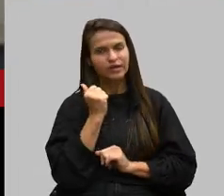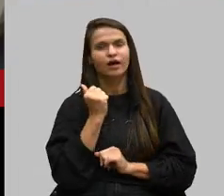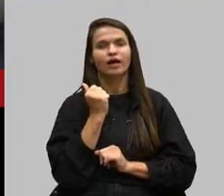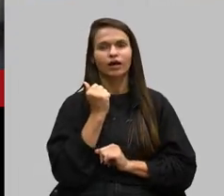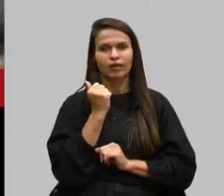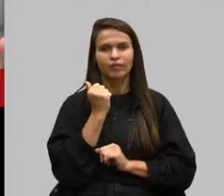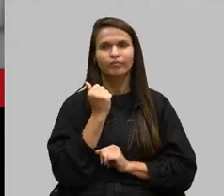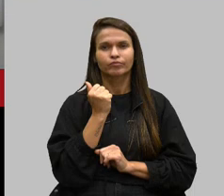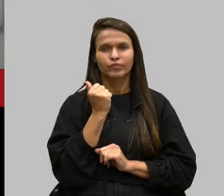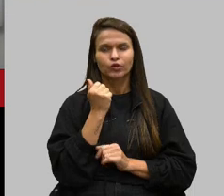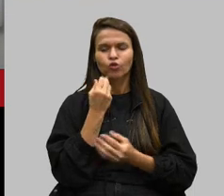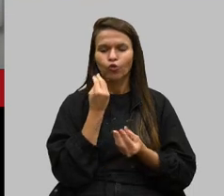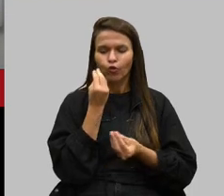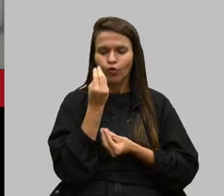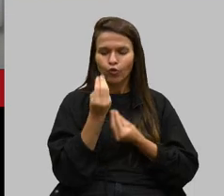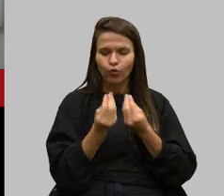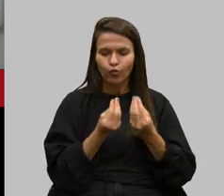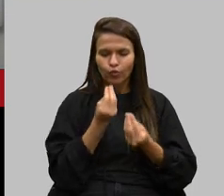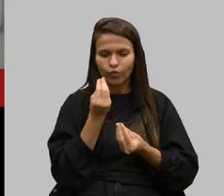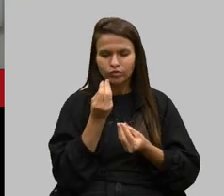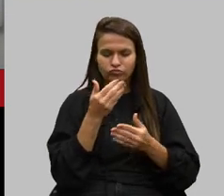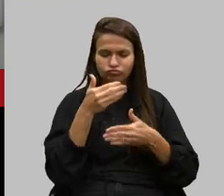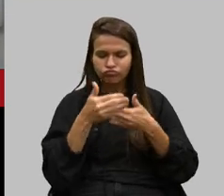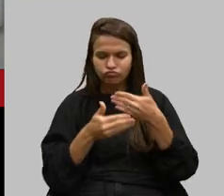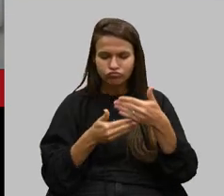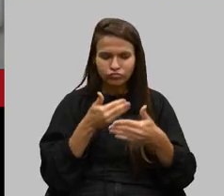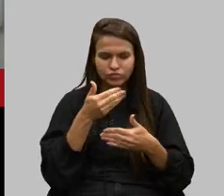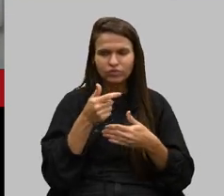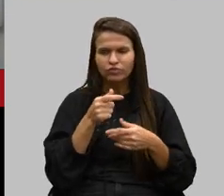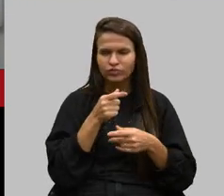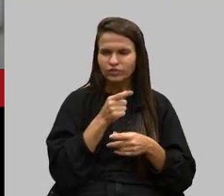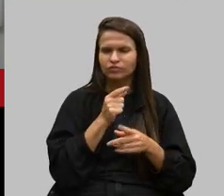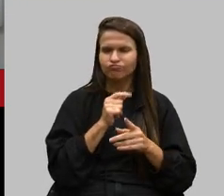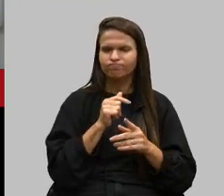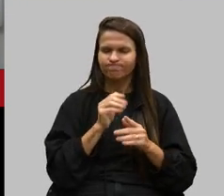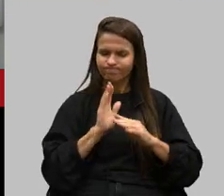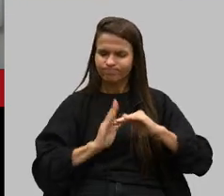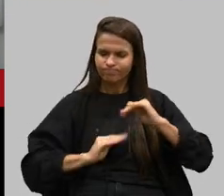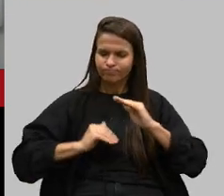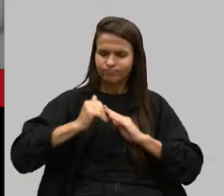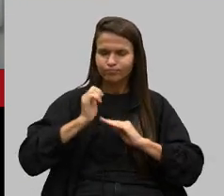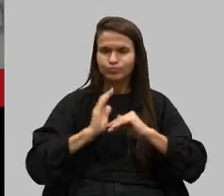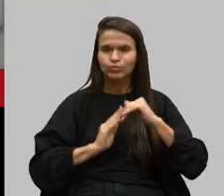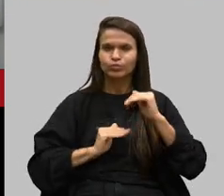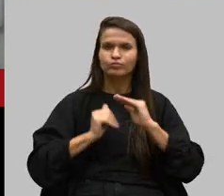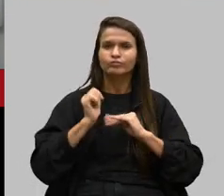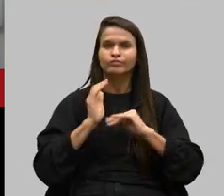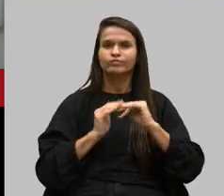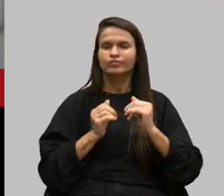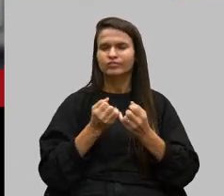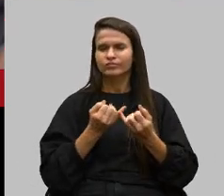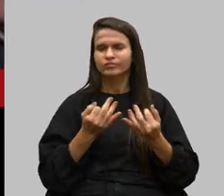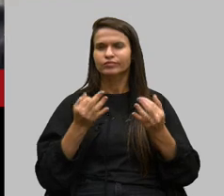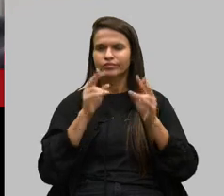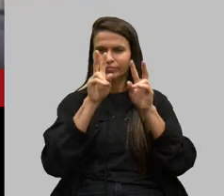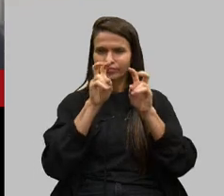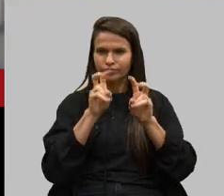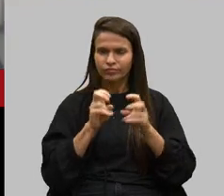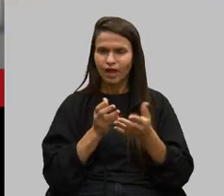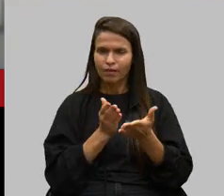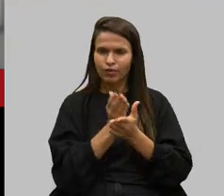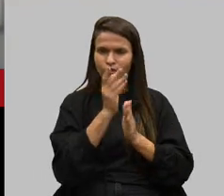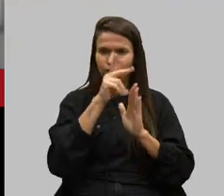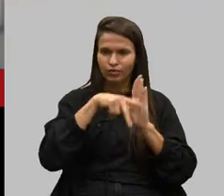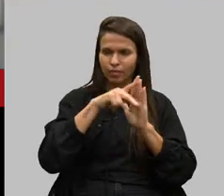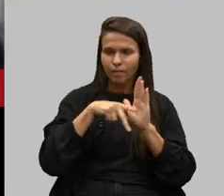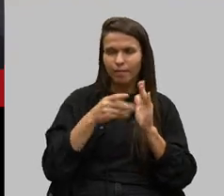vai e você vai costurando muito bem as questões aí e aprovando os projetos